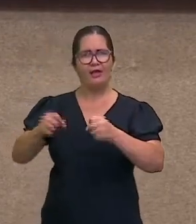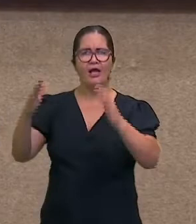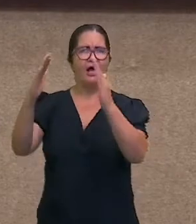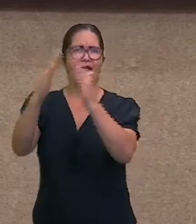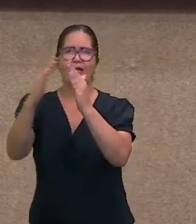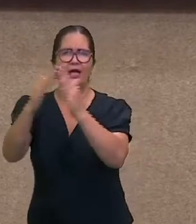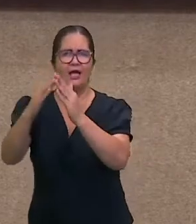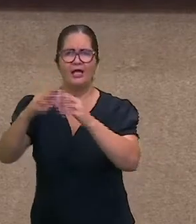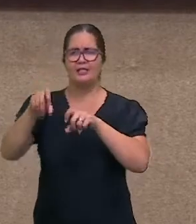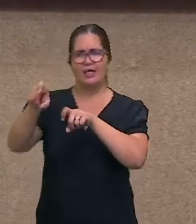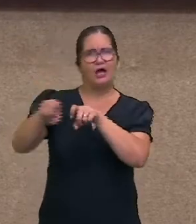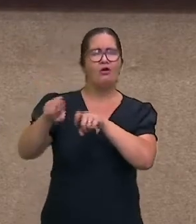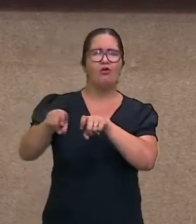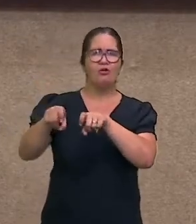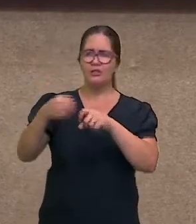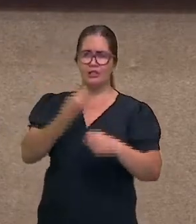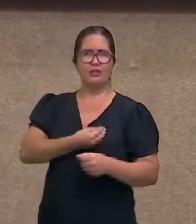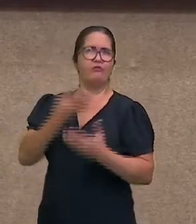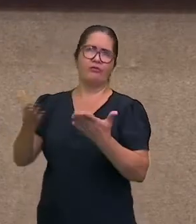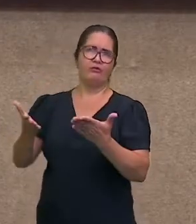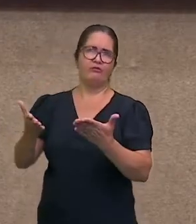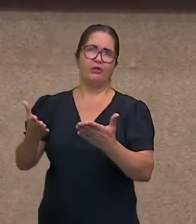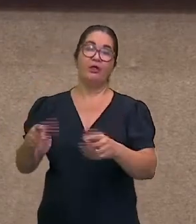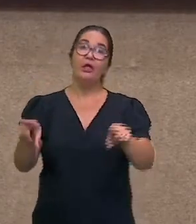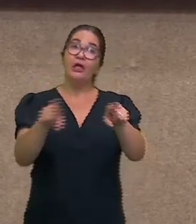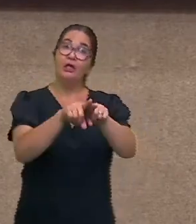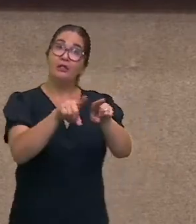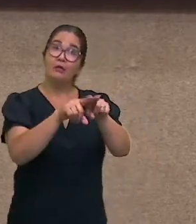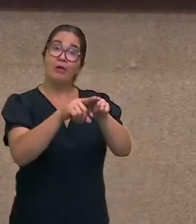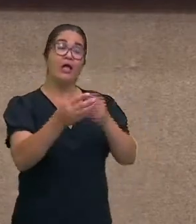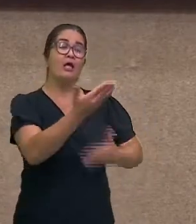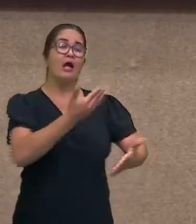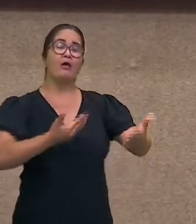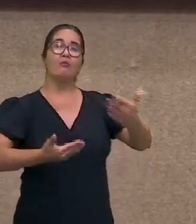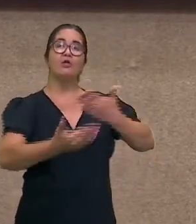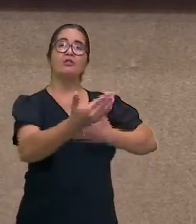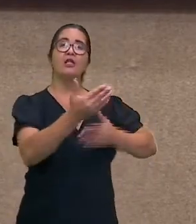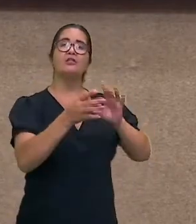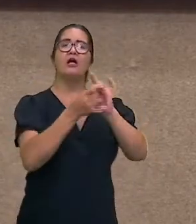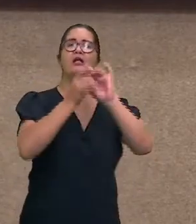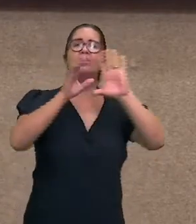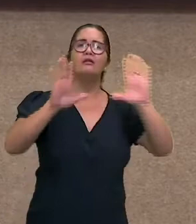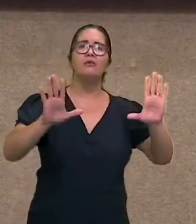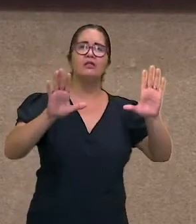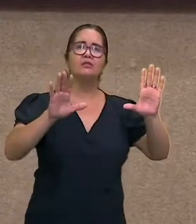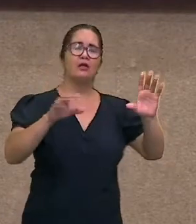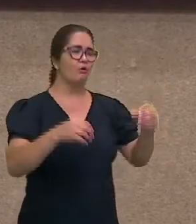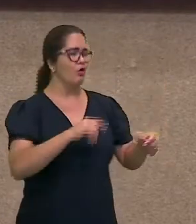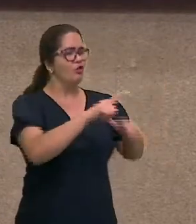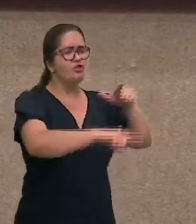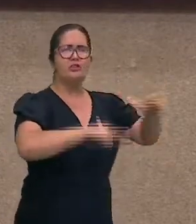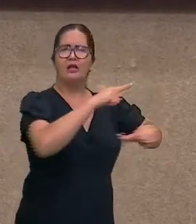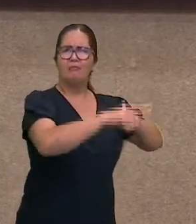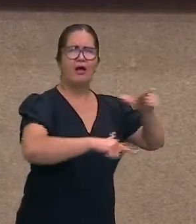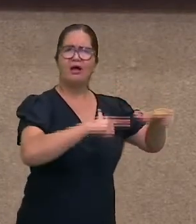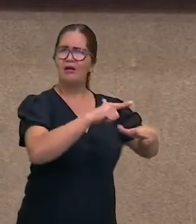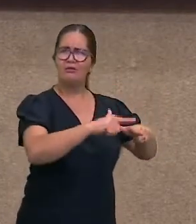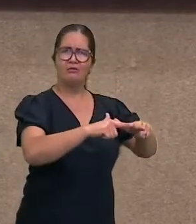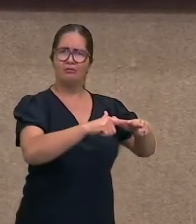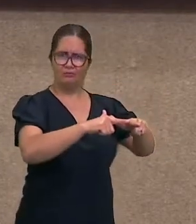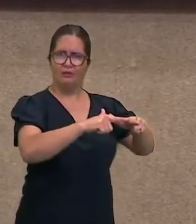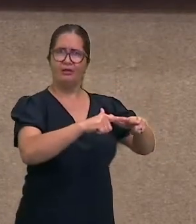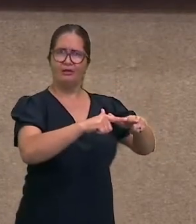Divisão de trabalho. Essa doutrina de pensamento acabou virando